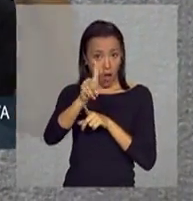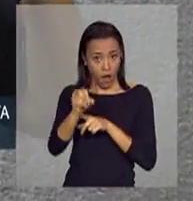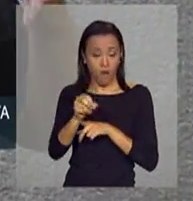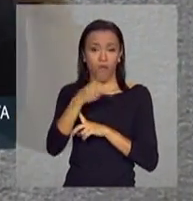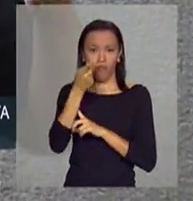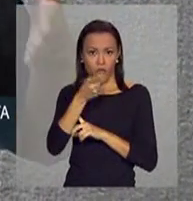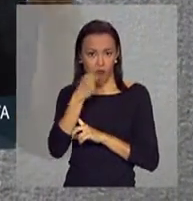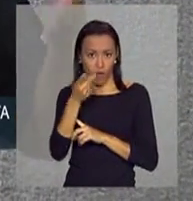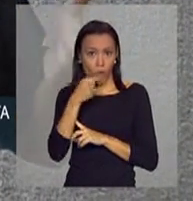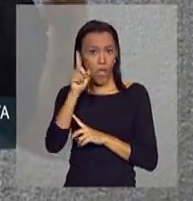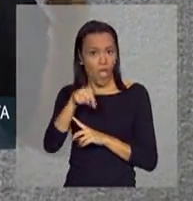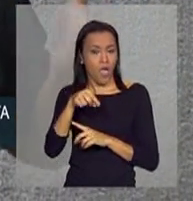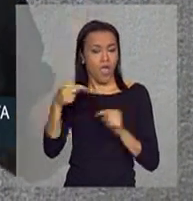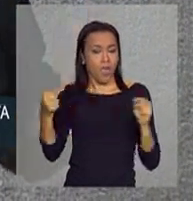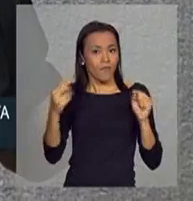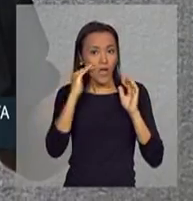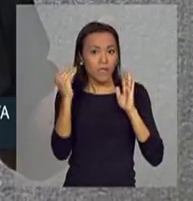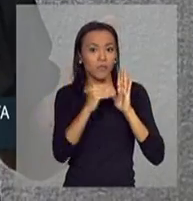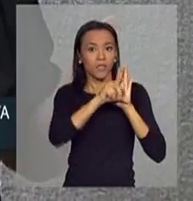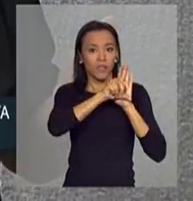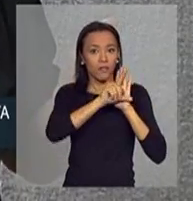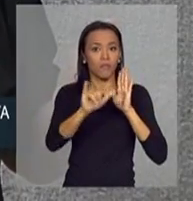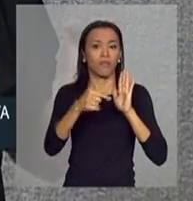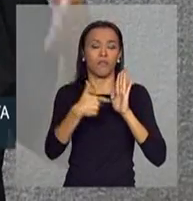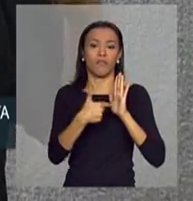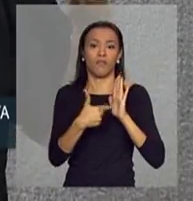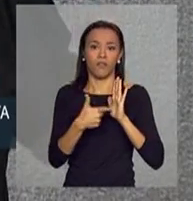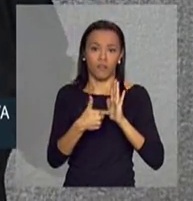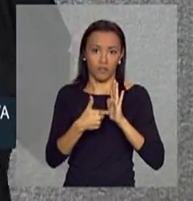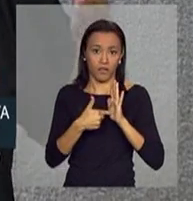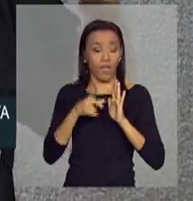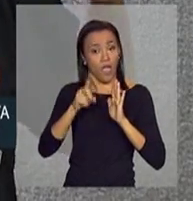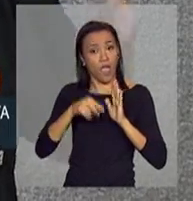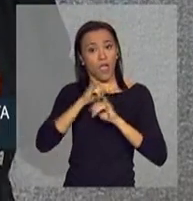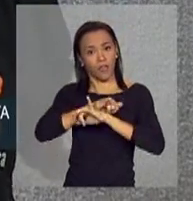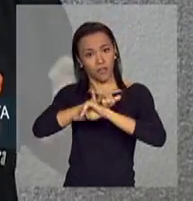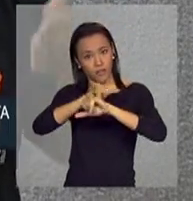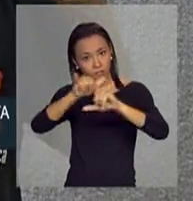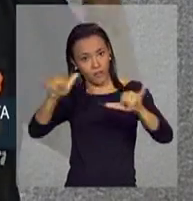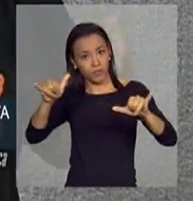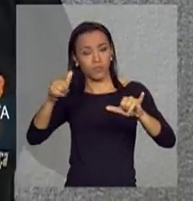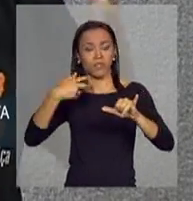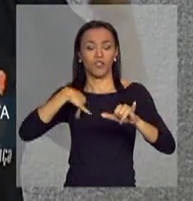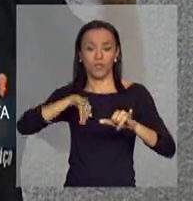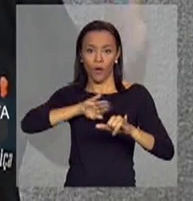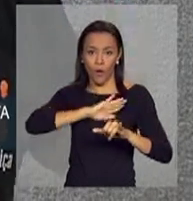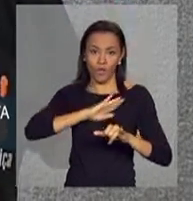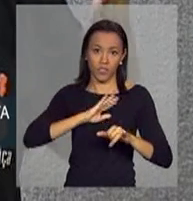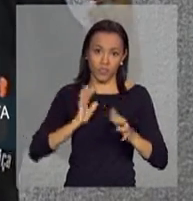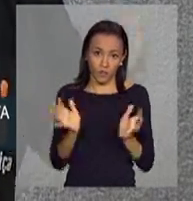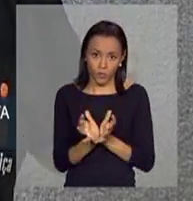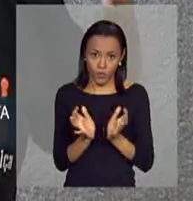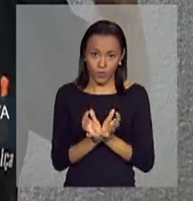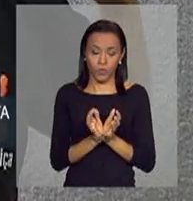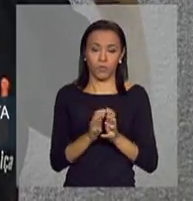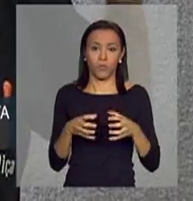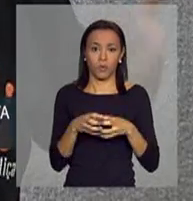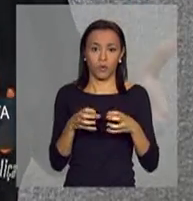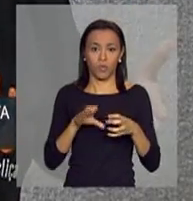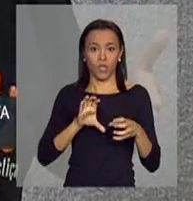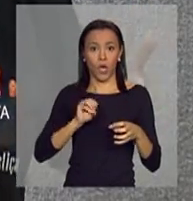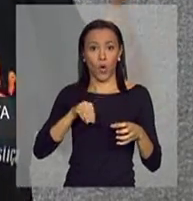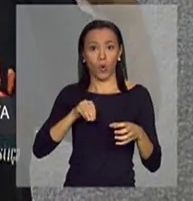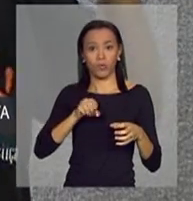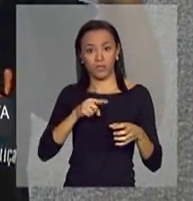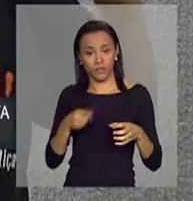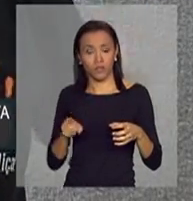é determinação legal ou autoria. É público e notório que nós queremos, sim, essa